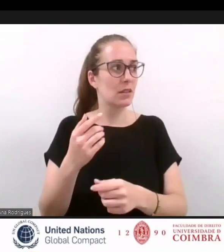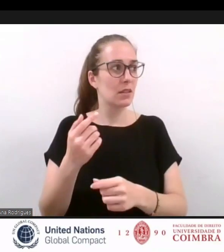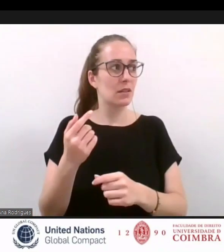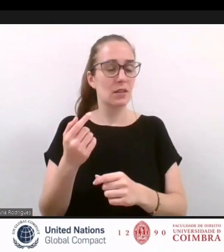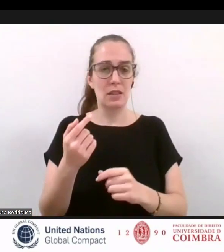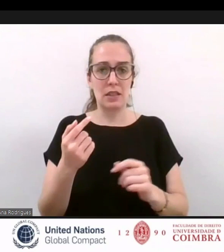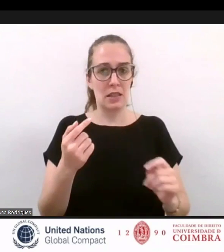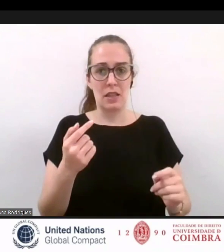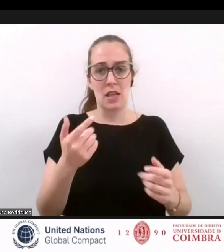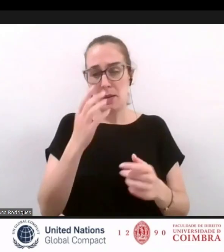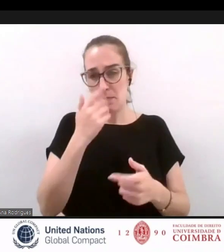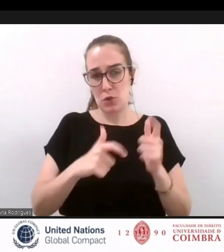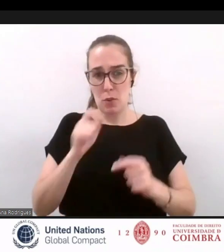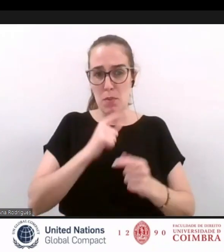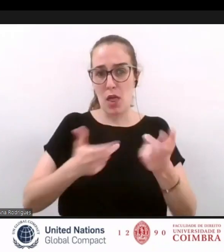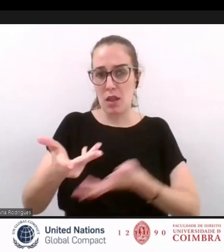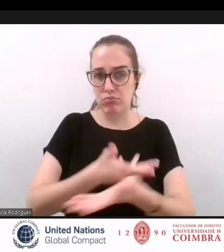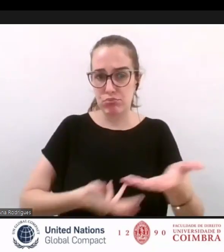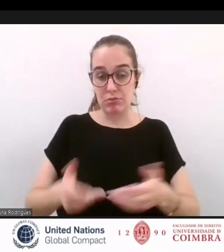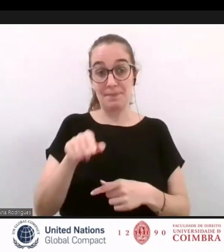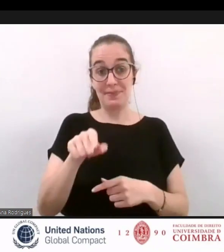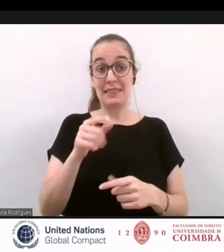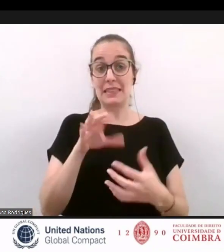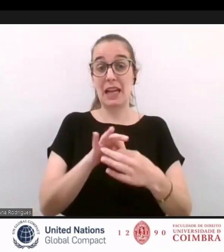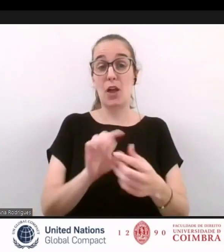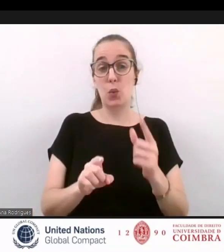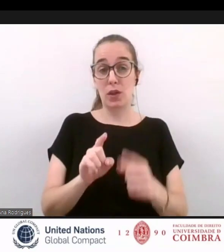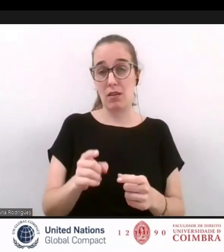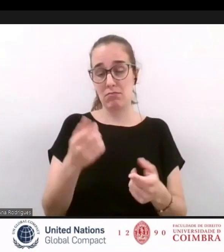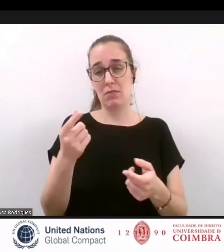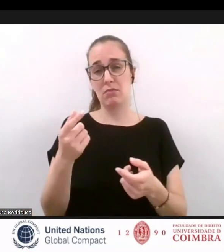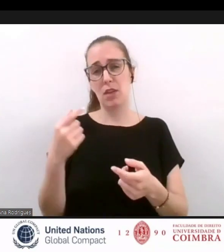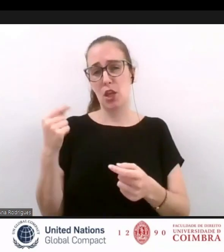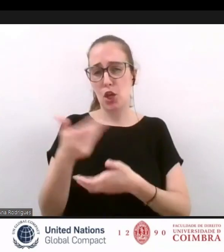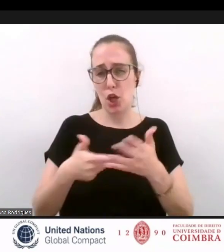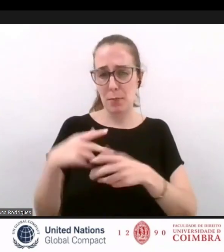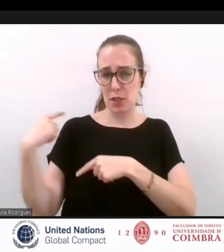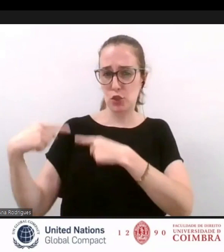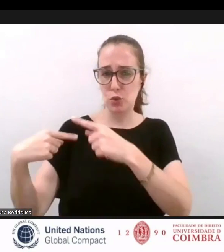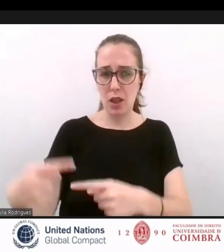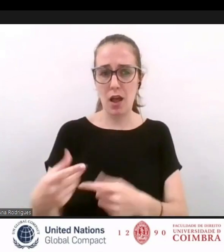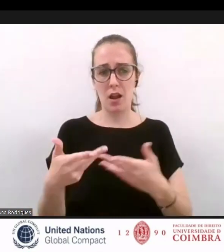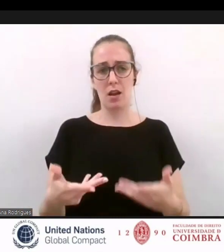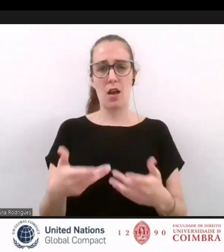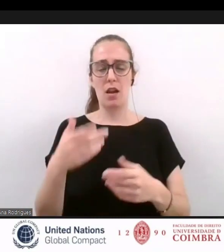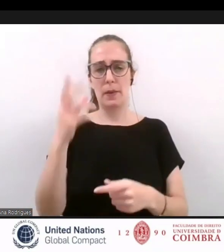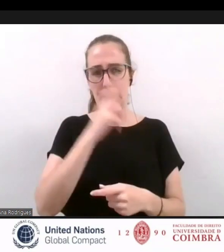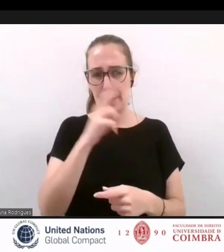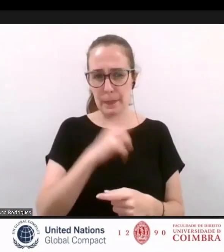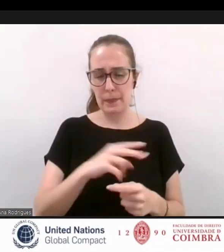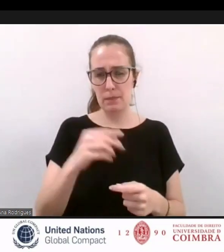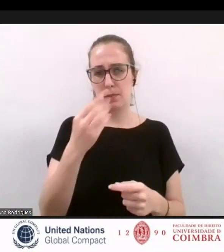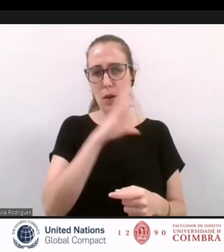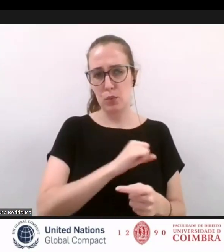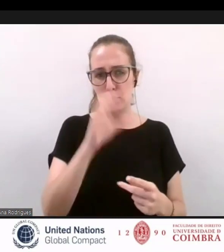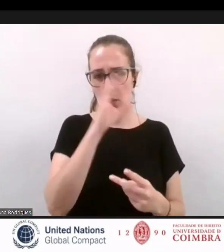se relacionam. E isto vale também para aspectos da economia circular, a redução do consumo excessivo, a reciclagem,